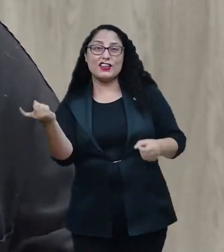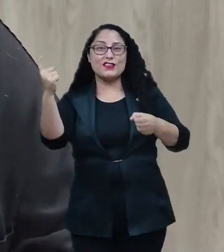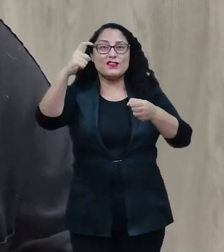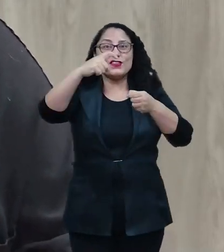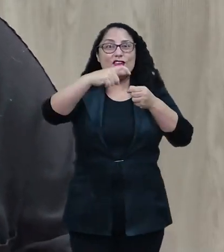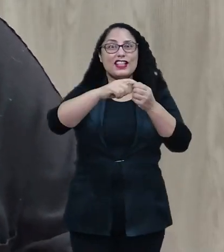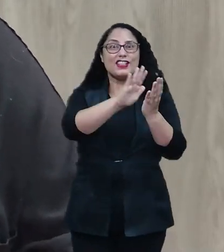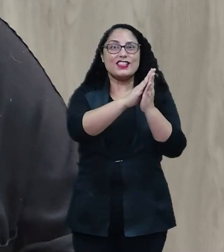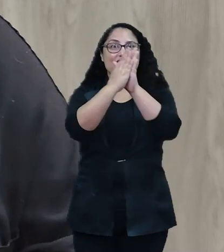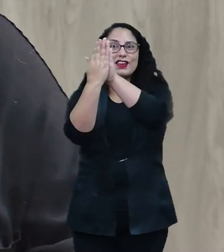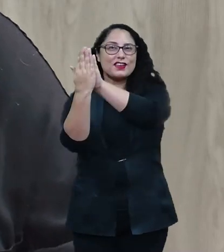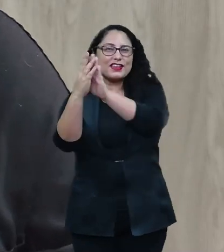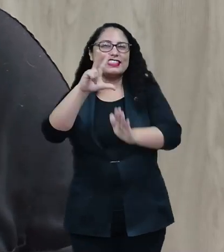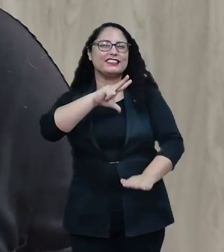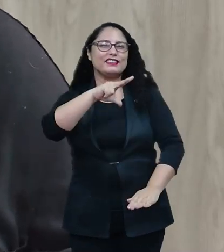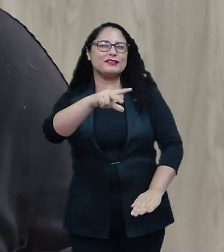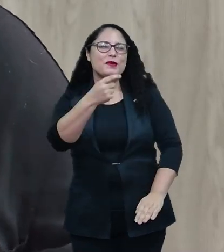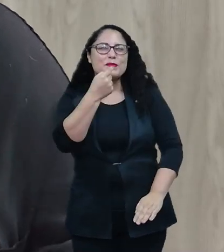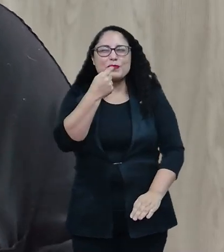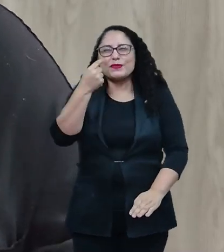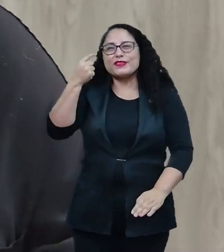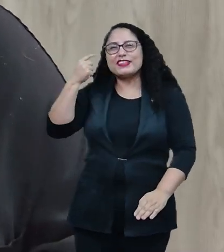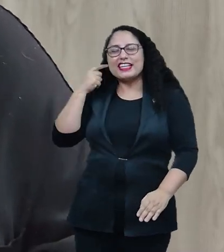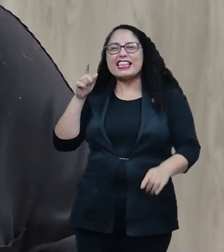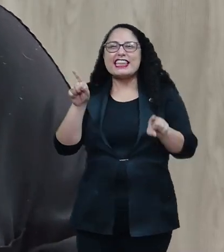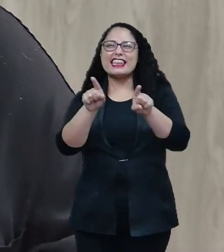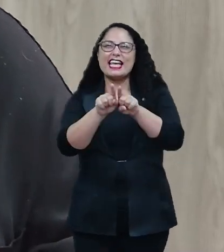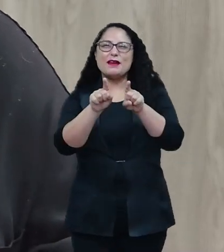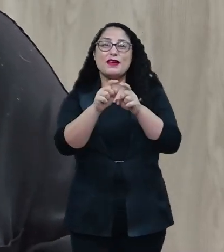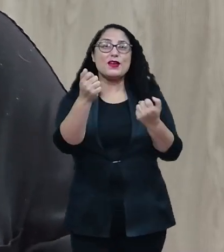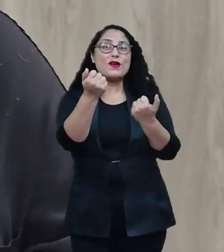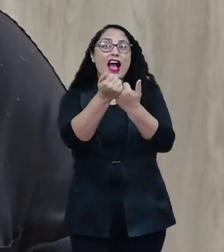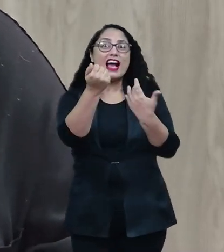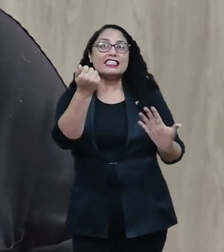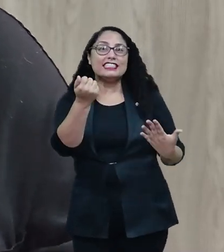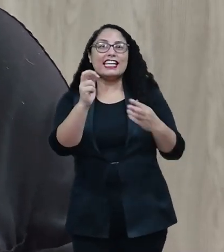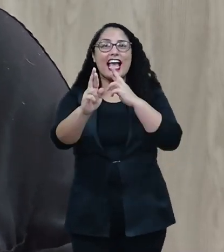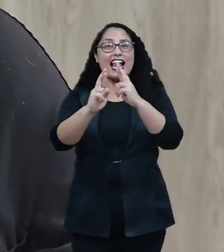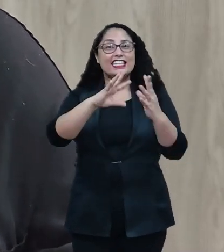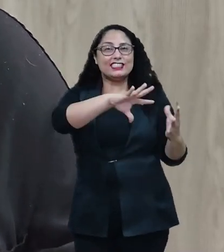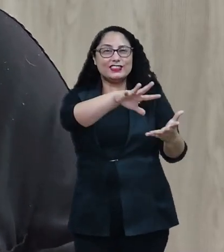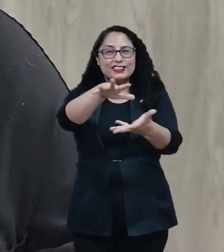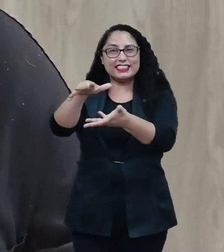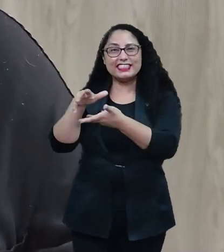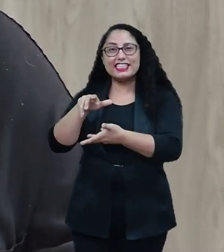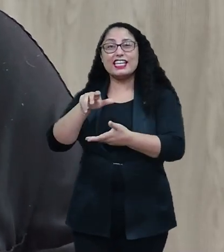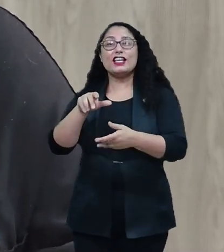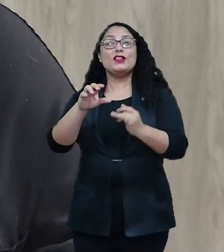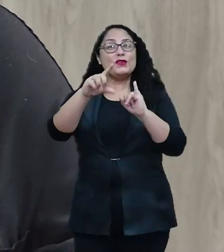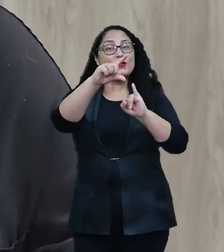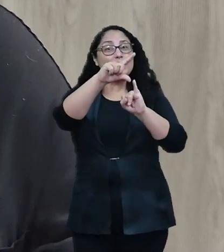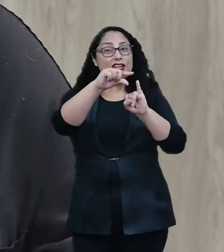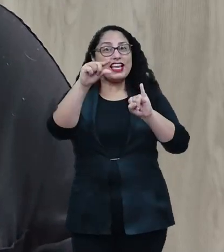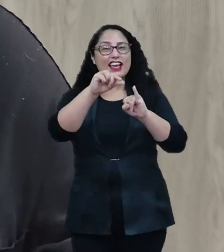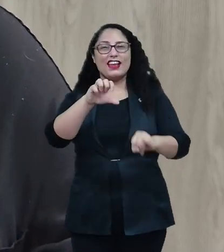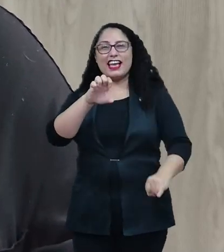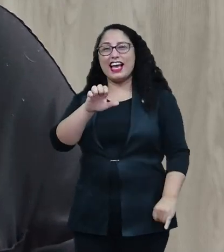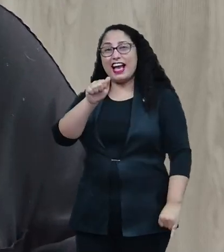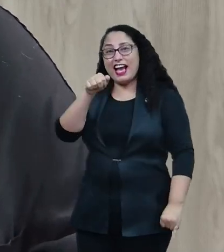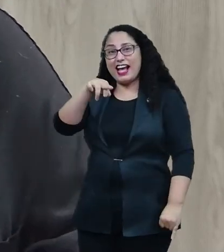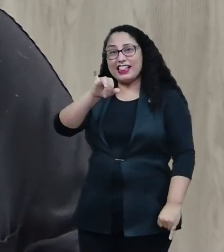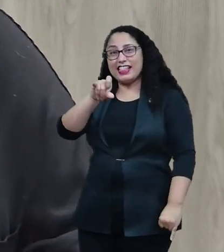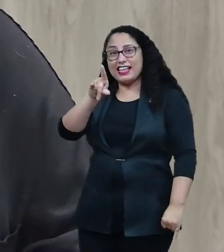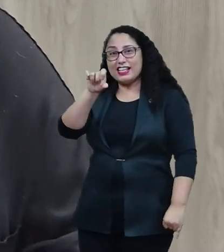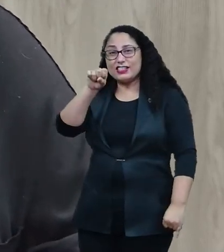voltaram de um intercâmbio em Portugal recentemente, e também com o assessor de Relações Internacionais do IFB, Anderson